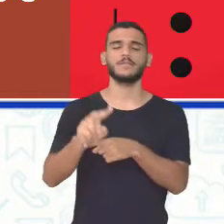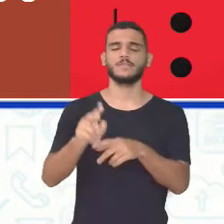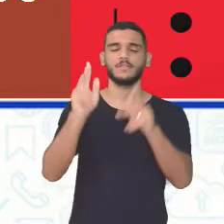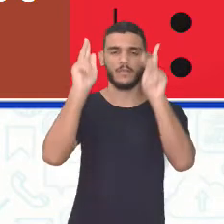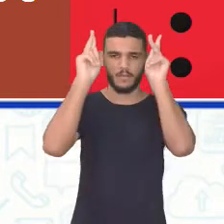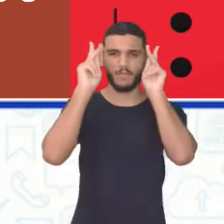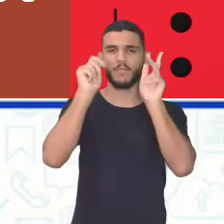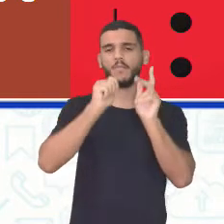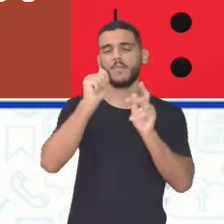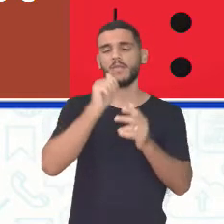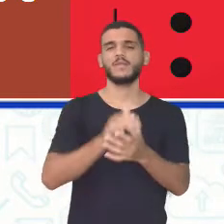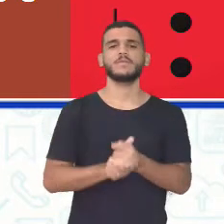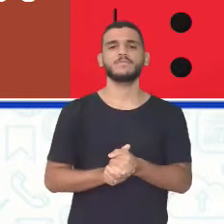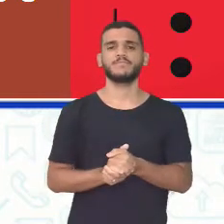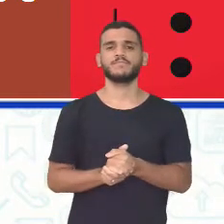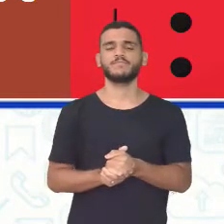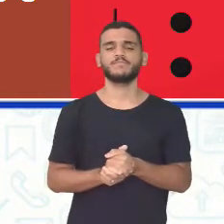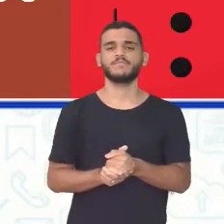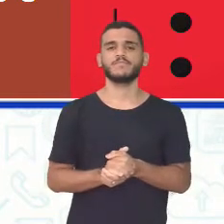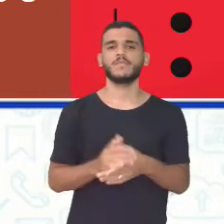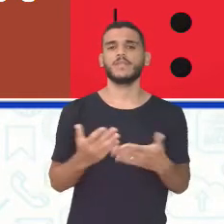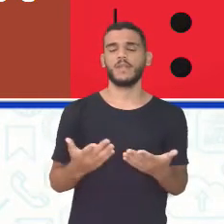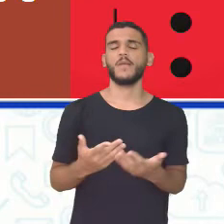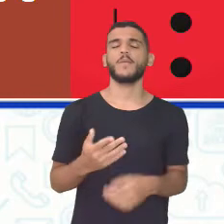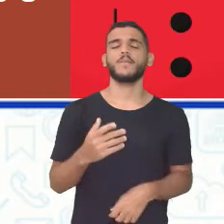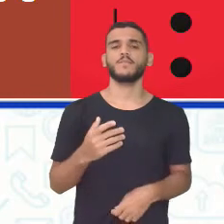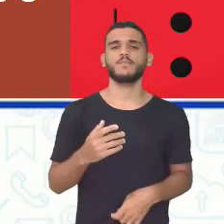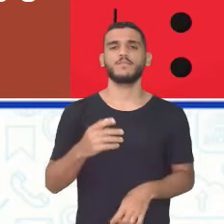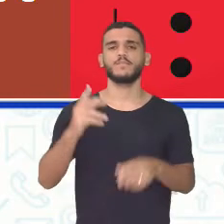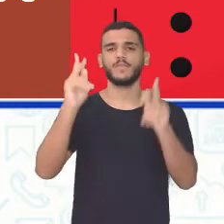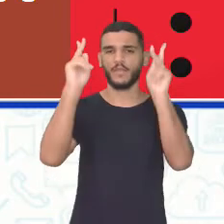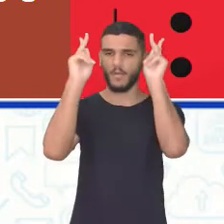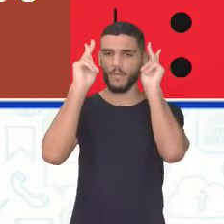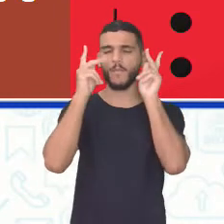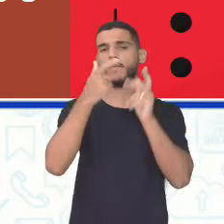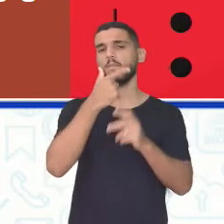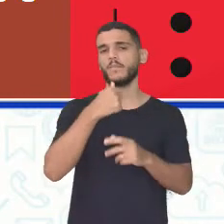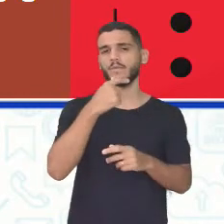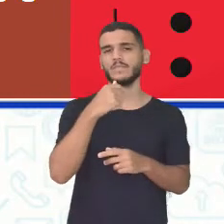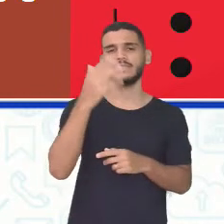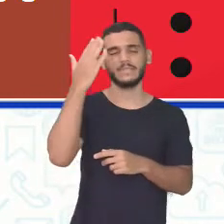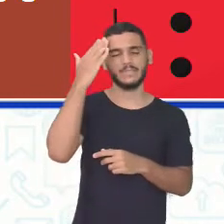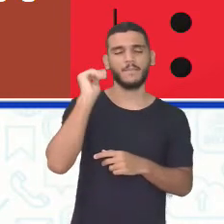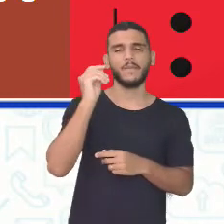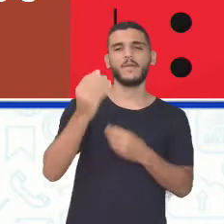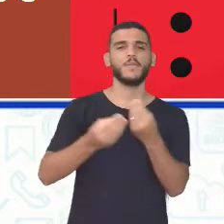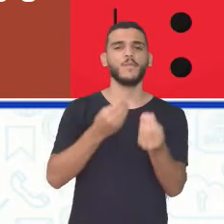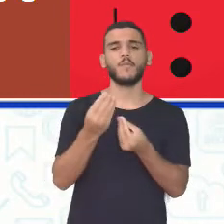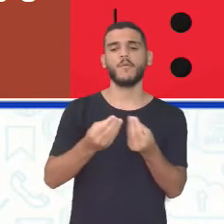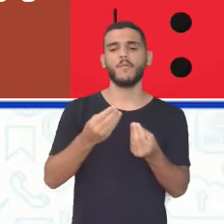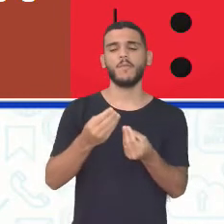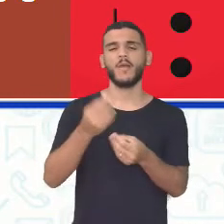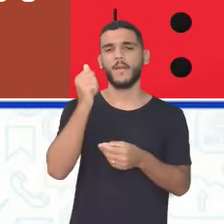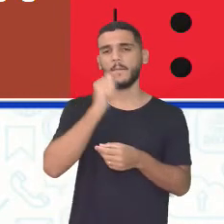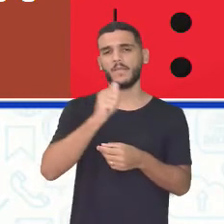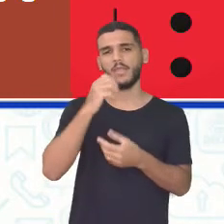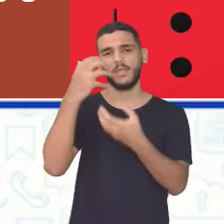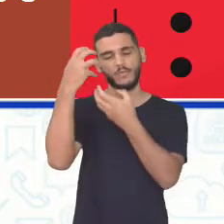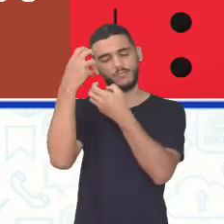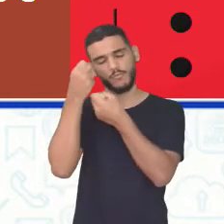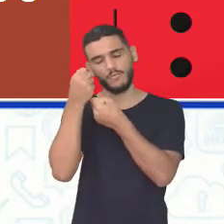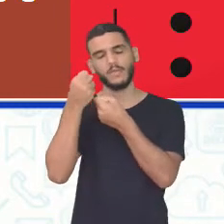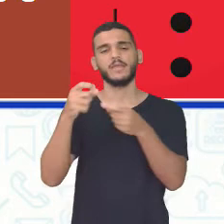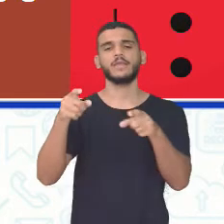príncipe, ao saber que sua bela dormia por obra de magia e que pensavam assim afastá-la dele, não teve